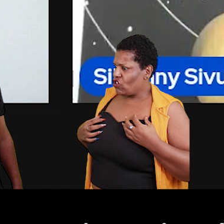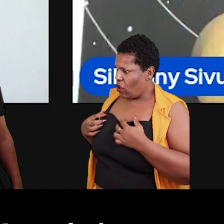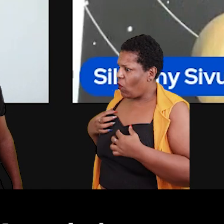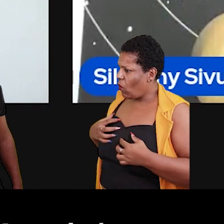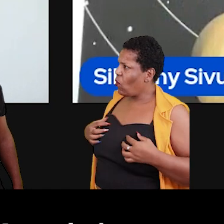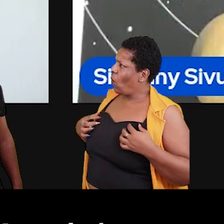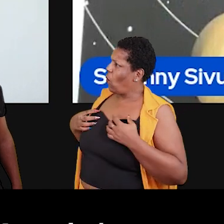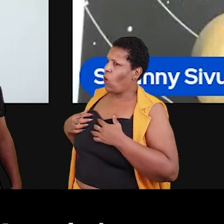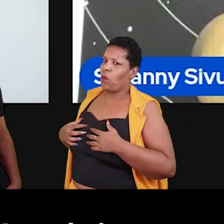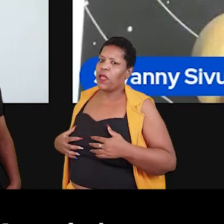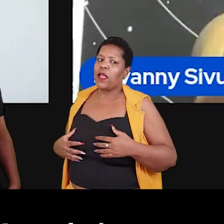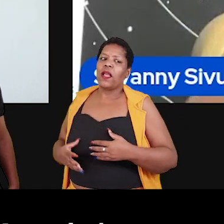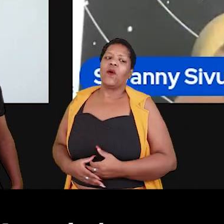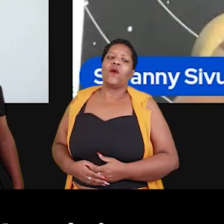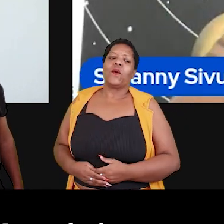ligado?